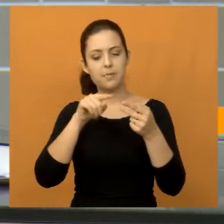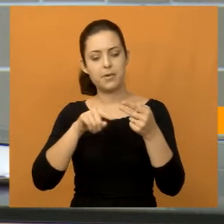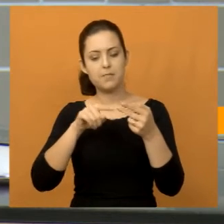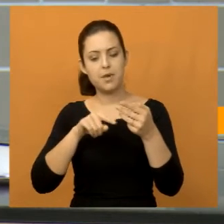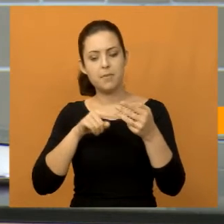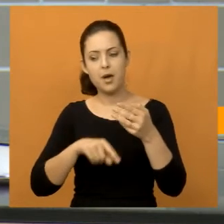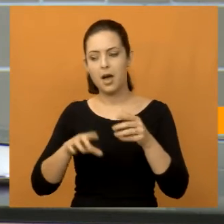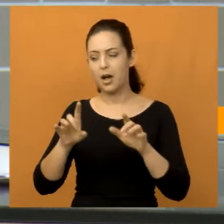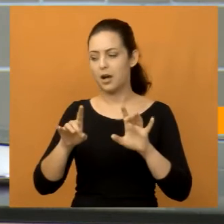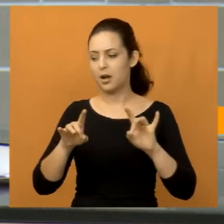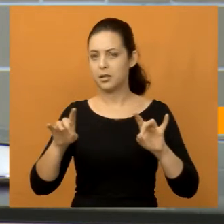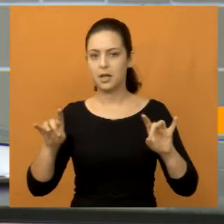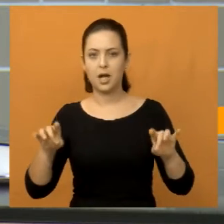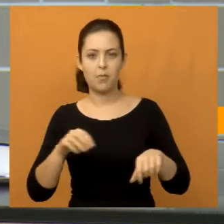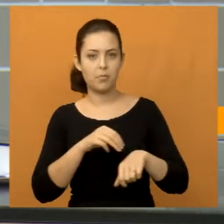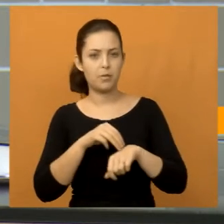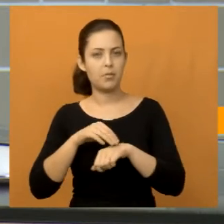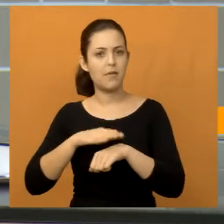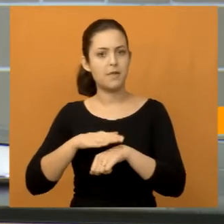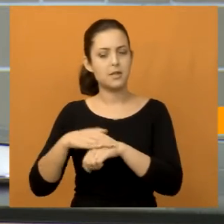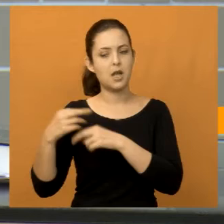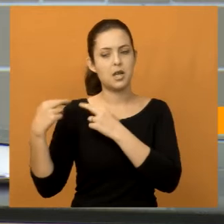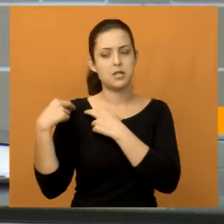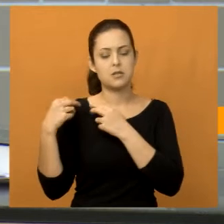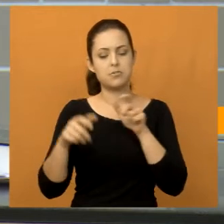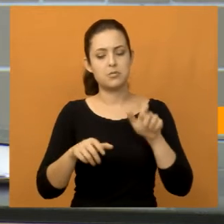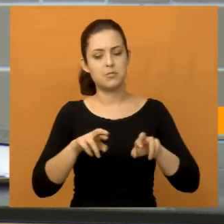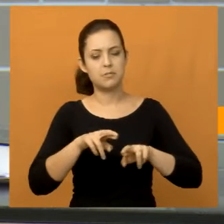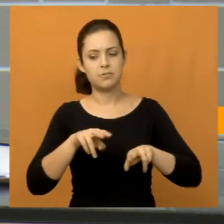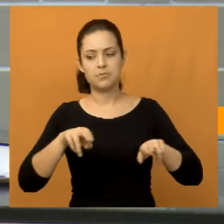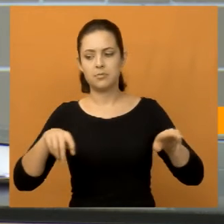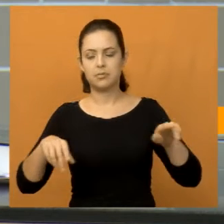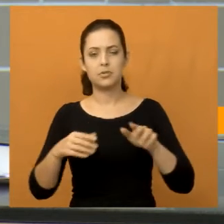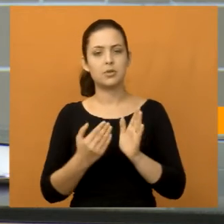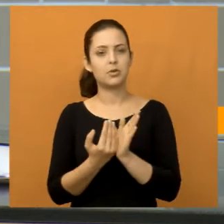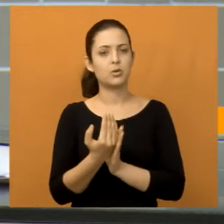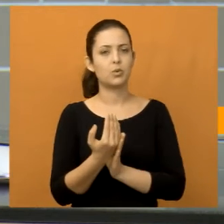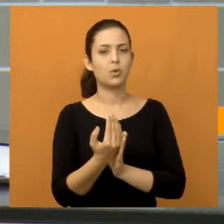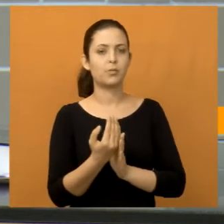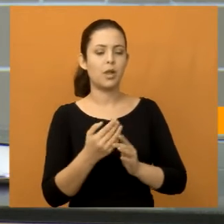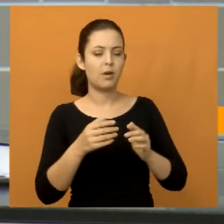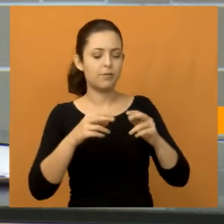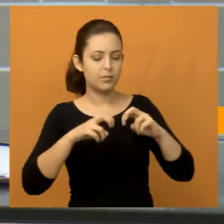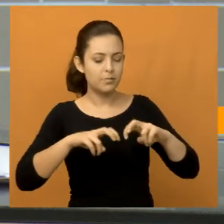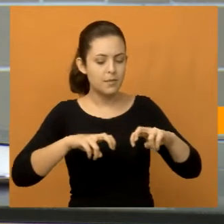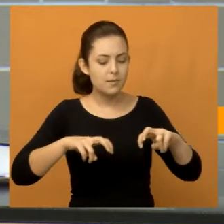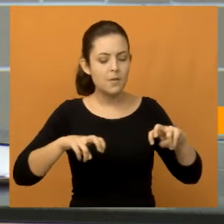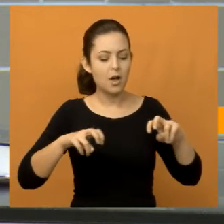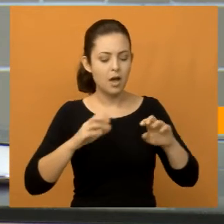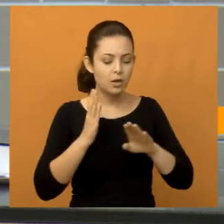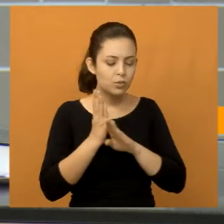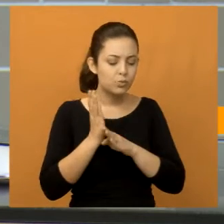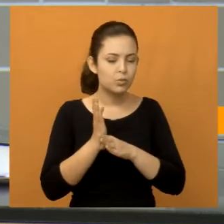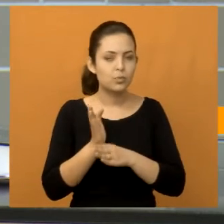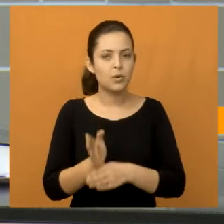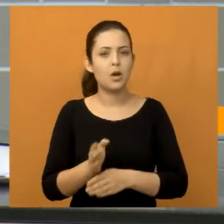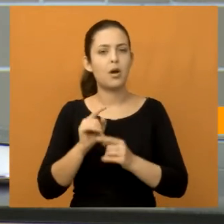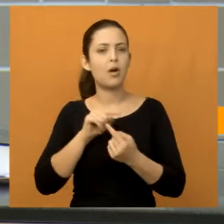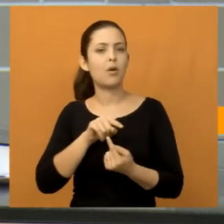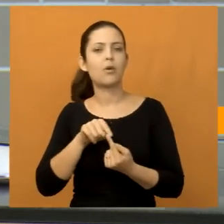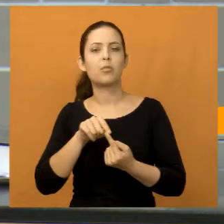respectivas atribuições de seus membros, os trabalhos iniciais de apuração tiveram como